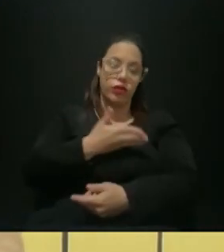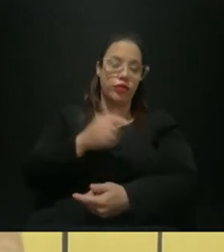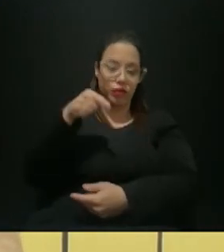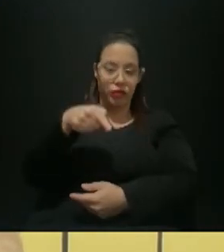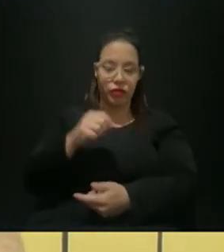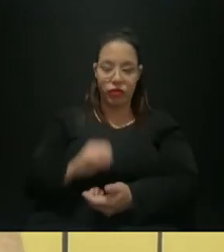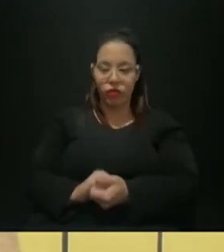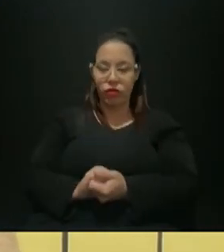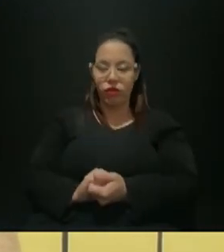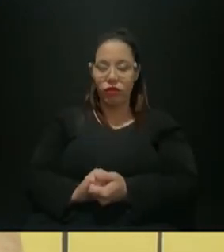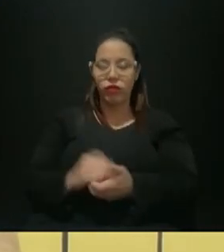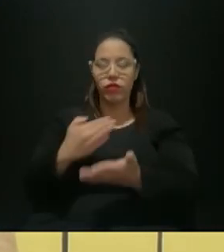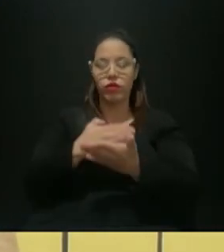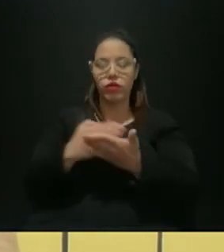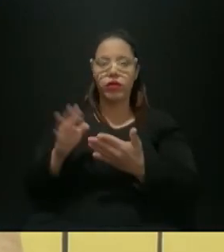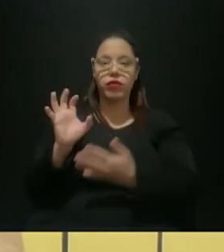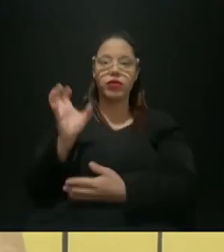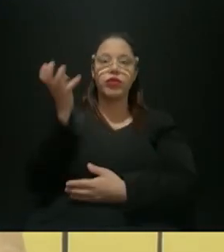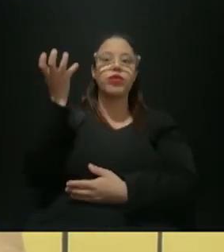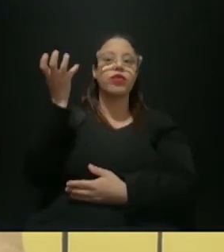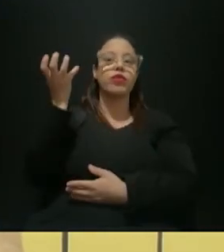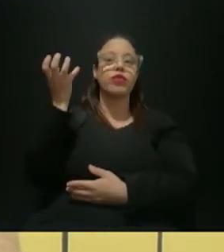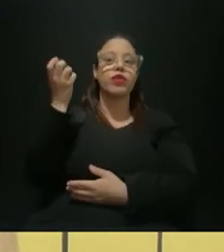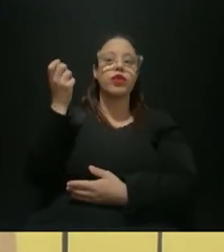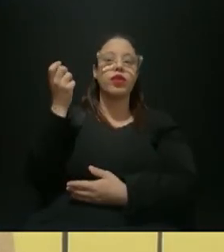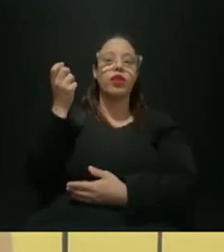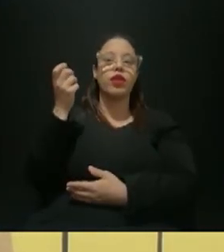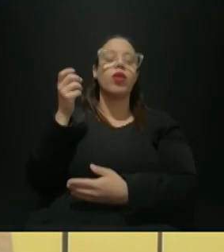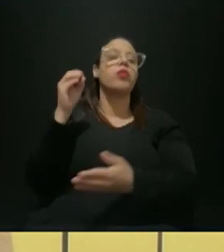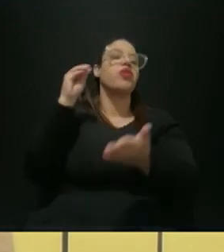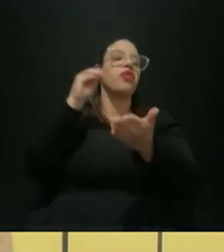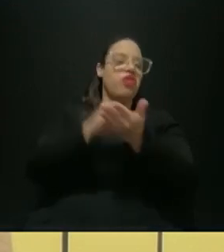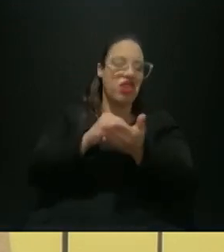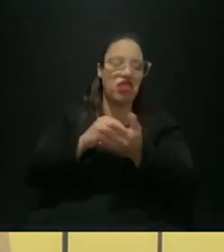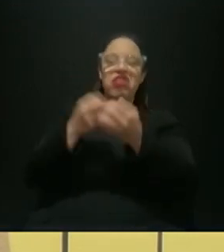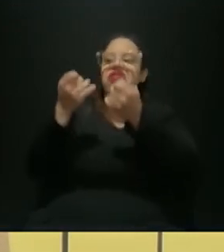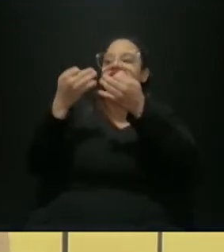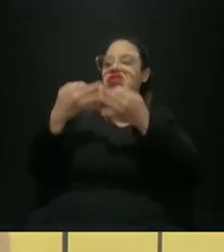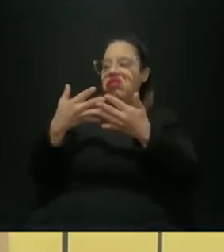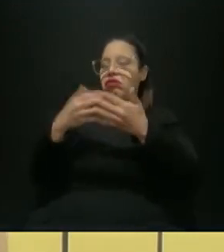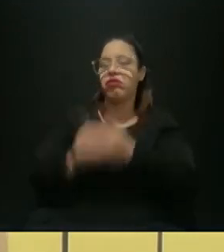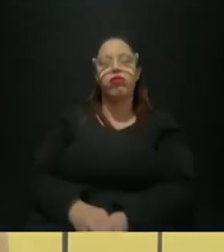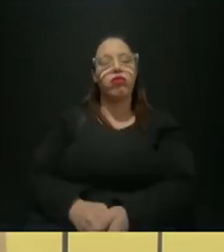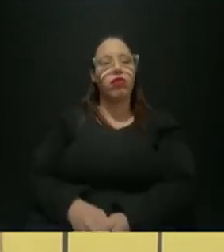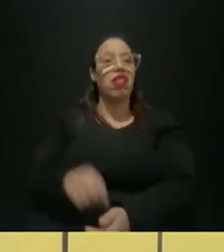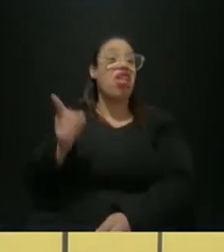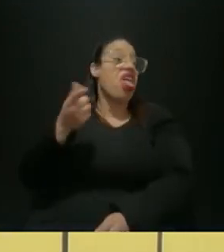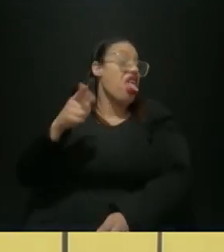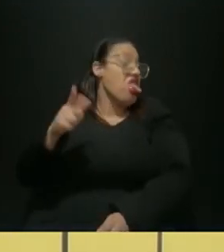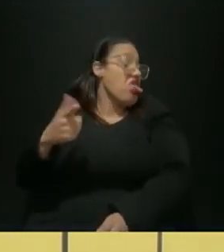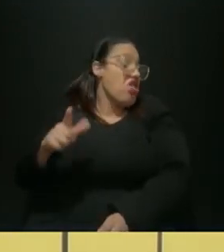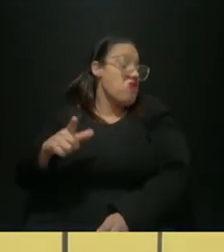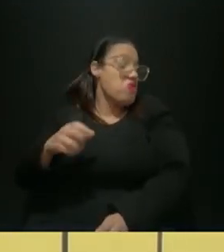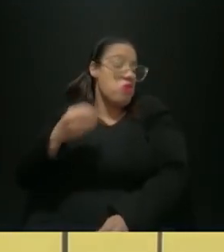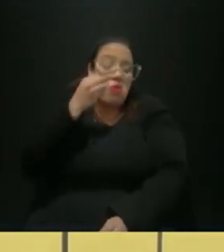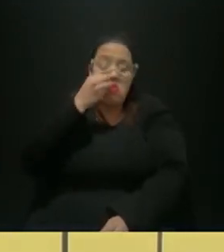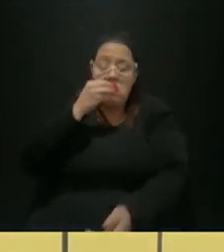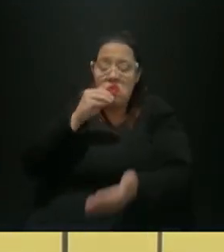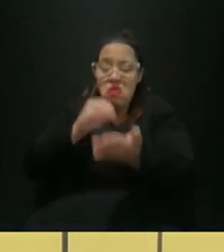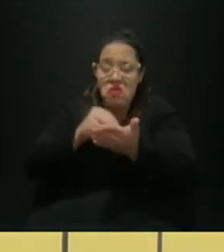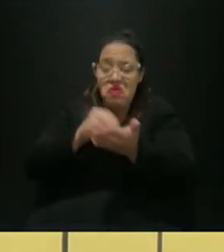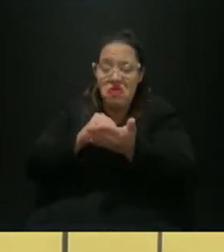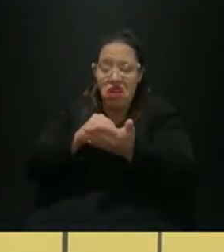na maior parte das vezes, por falta de informação. Nem sempre por falta de carinho, porque geralmente as pessoas amam as crianças. O problema é que elas